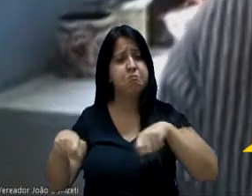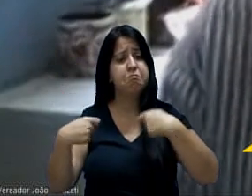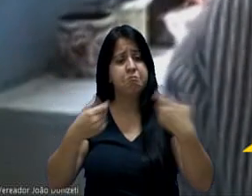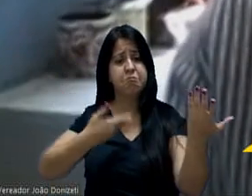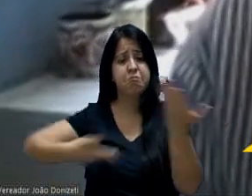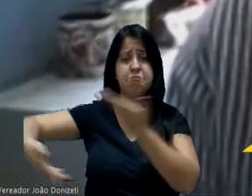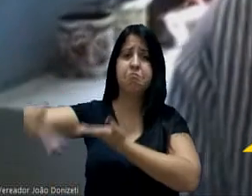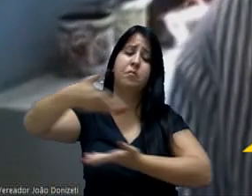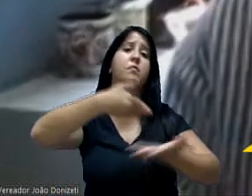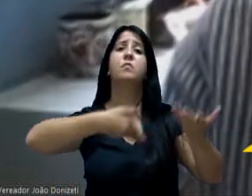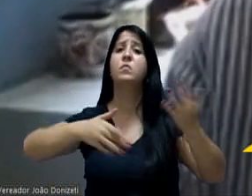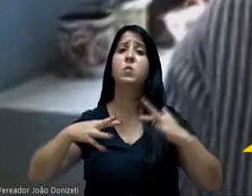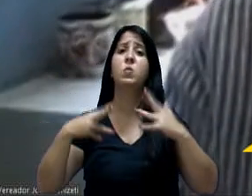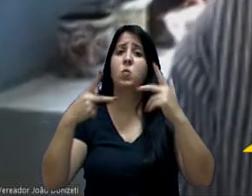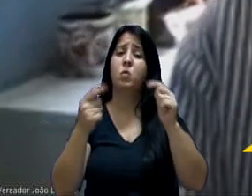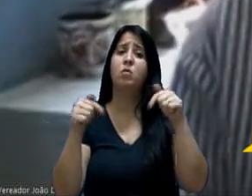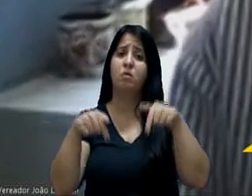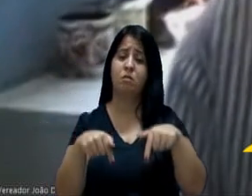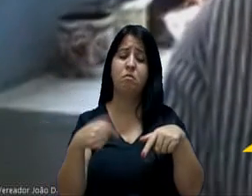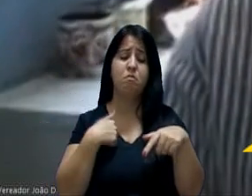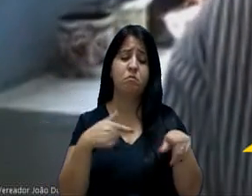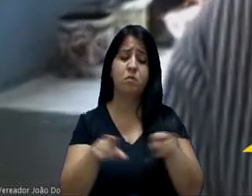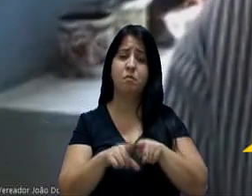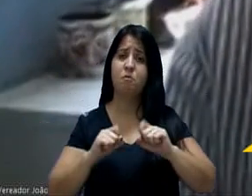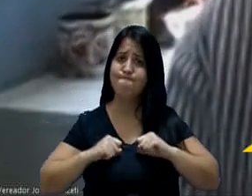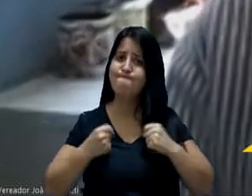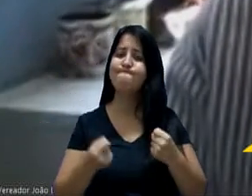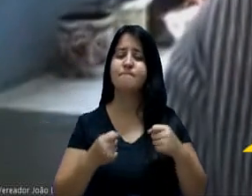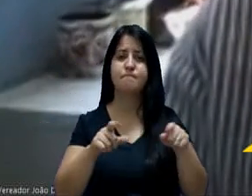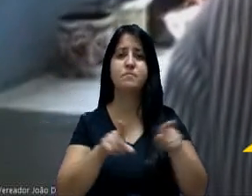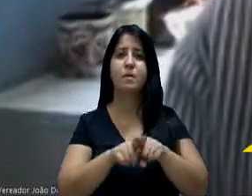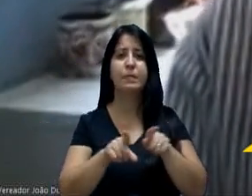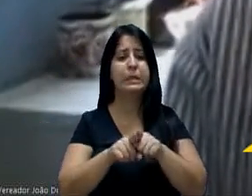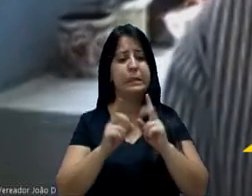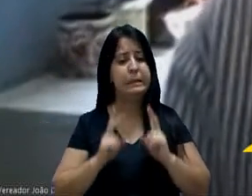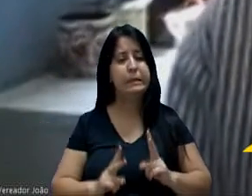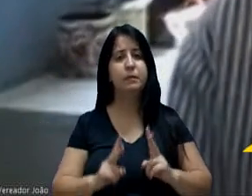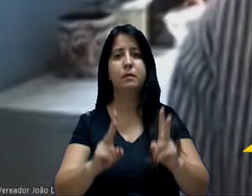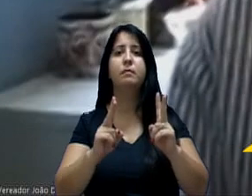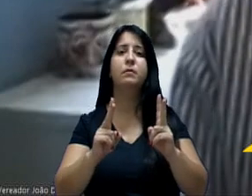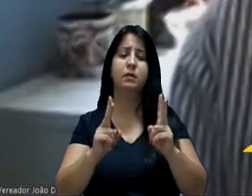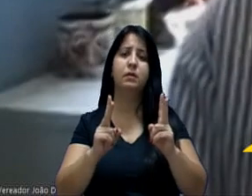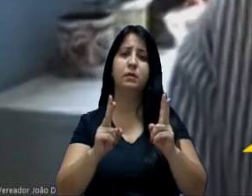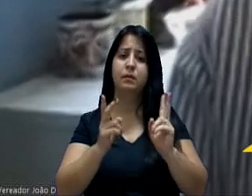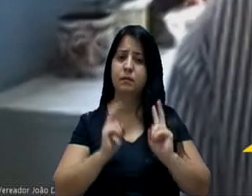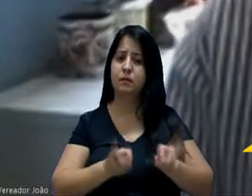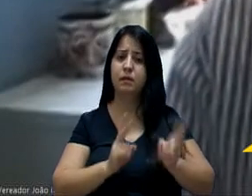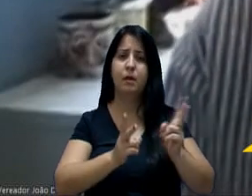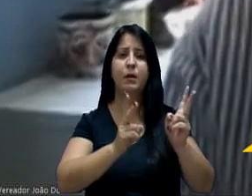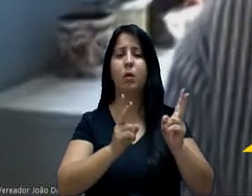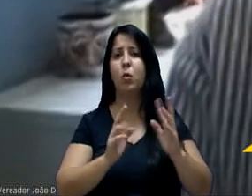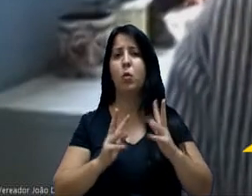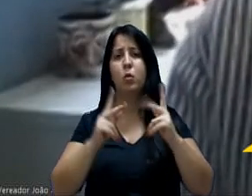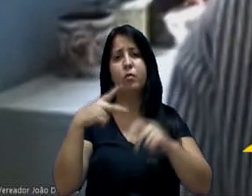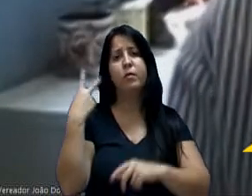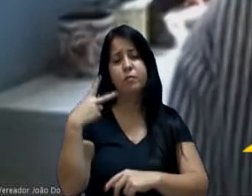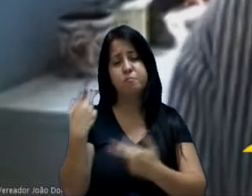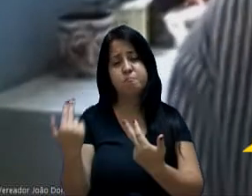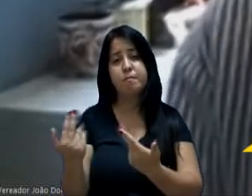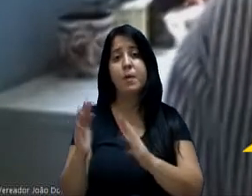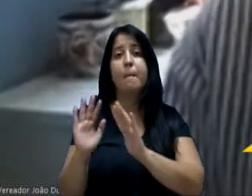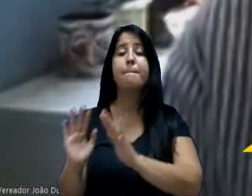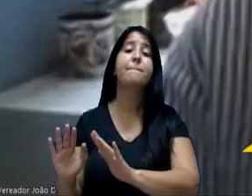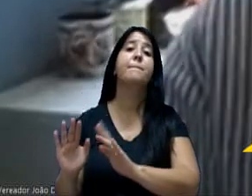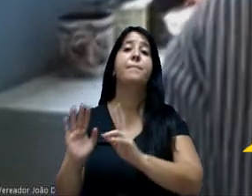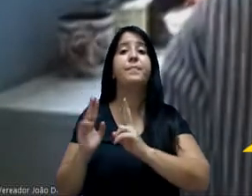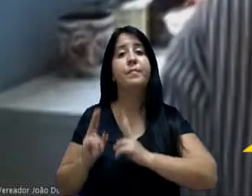todos aqui, e que, de certa forma, eu me esforço também em procurar, assim, com todos os vereadores e vereadoras. Mas, seguindo